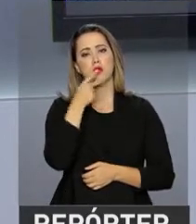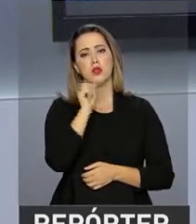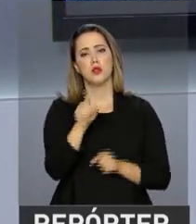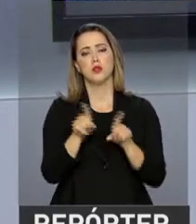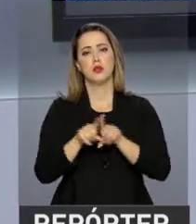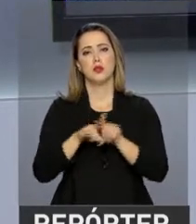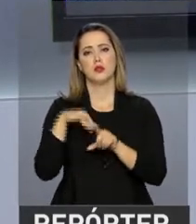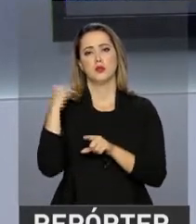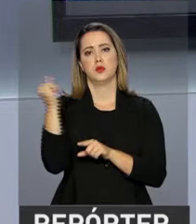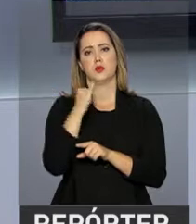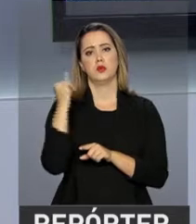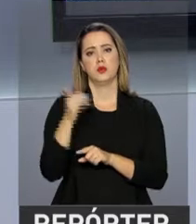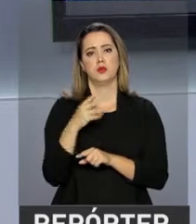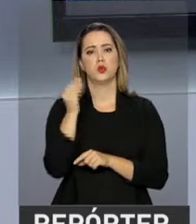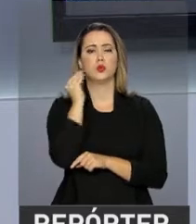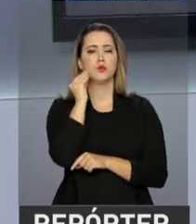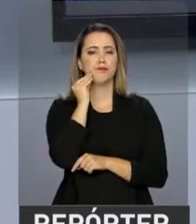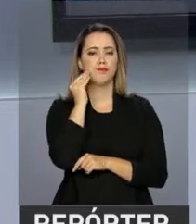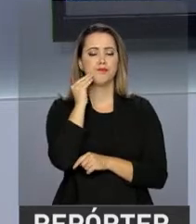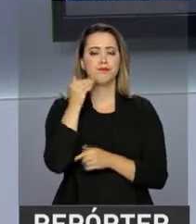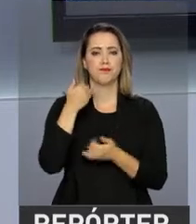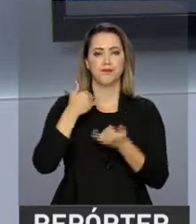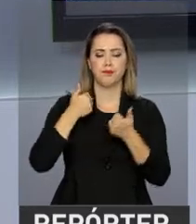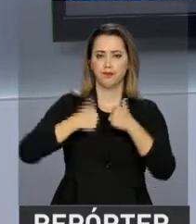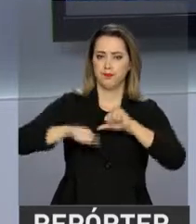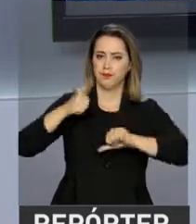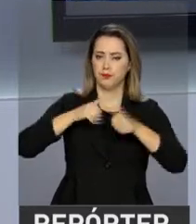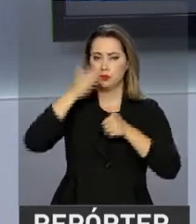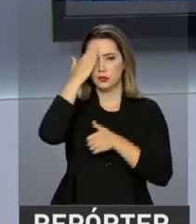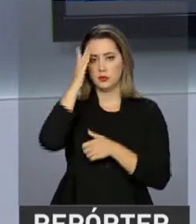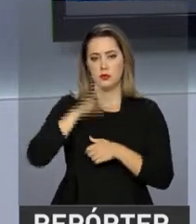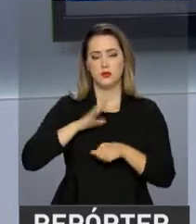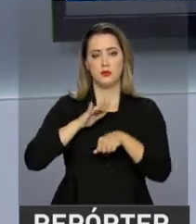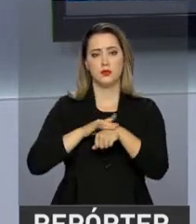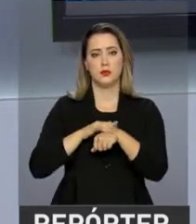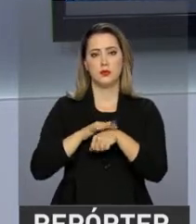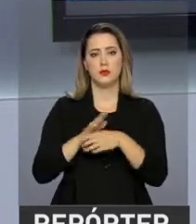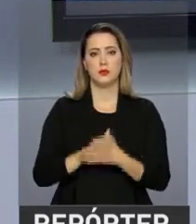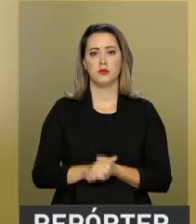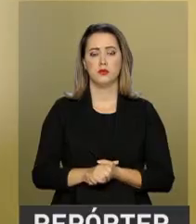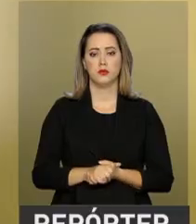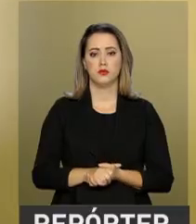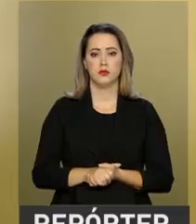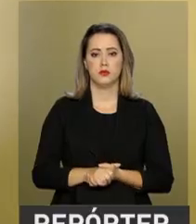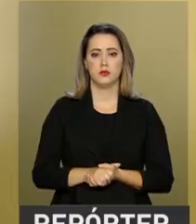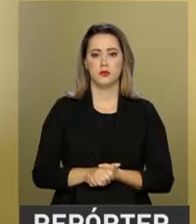falou sobre a importância dos testes rápidos para diagnosticar a doença